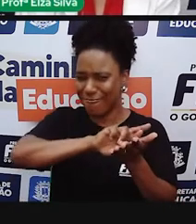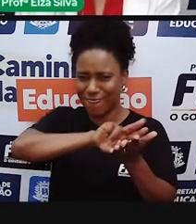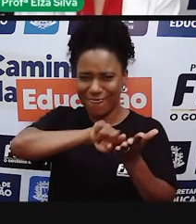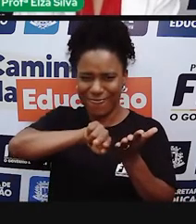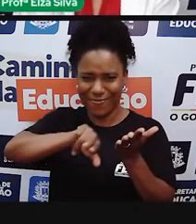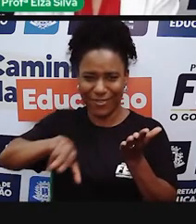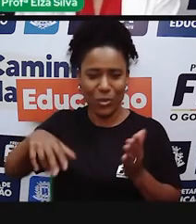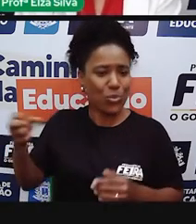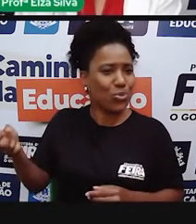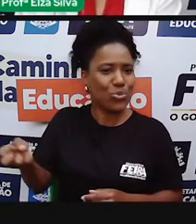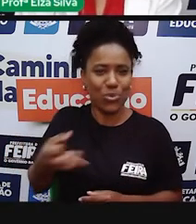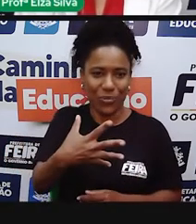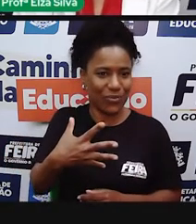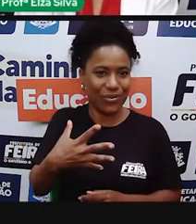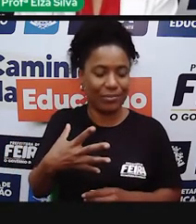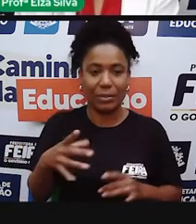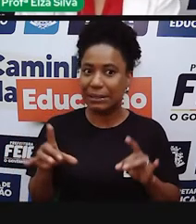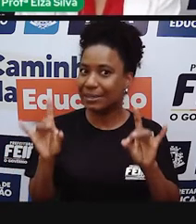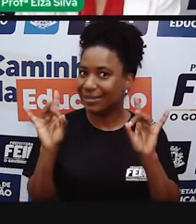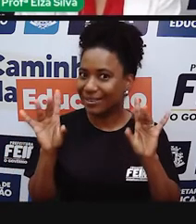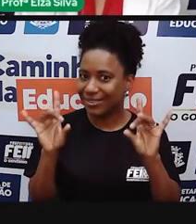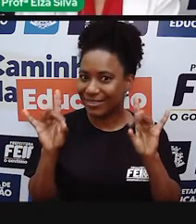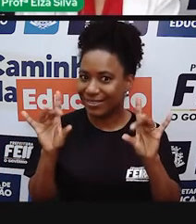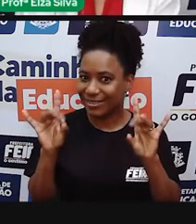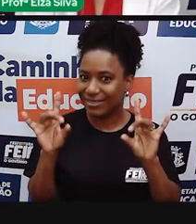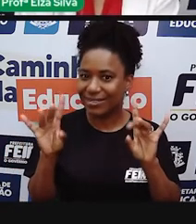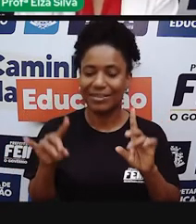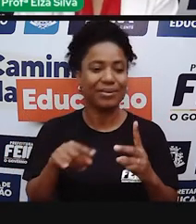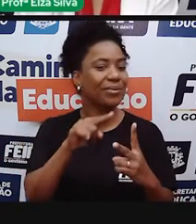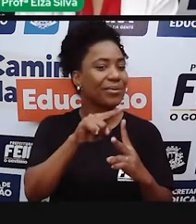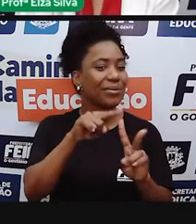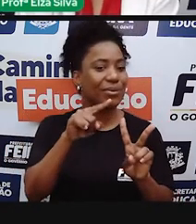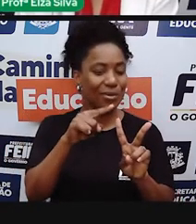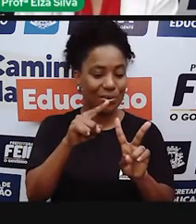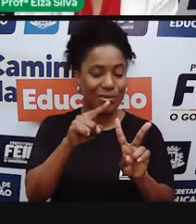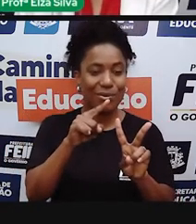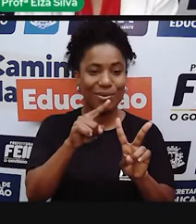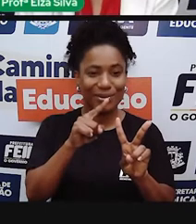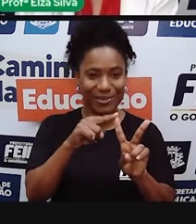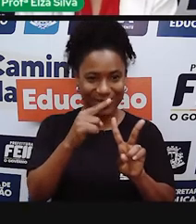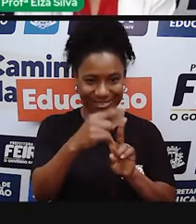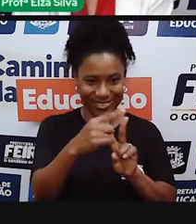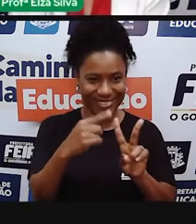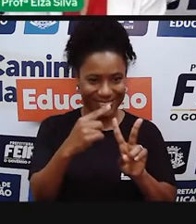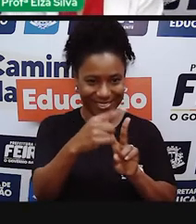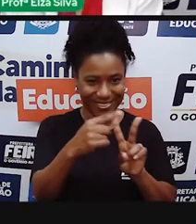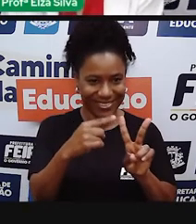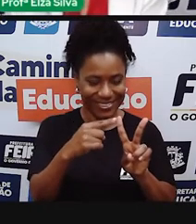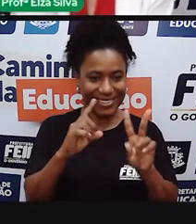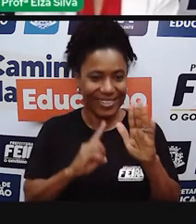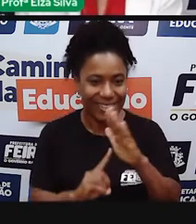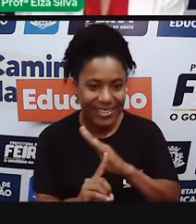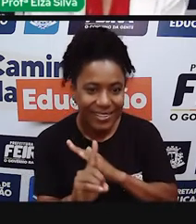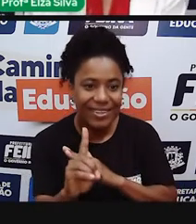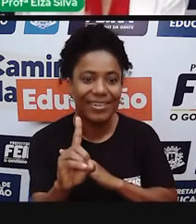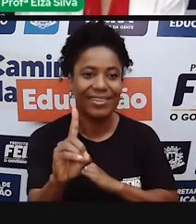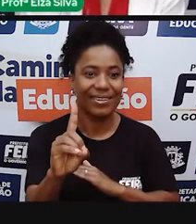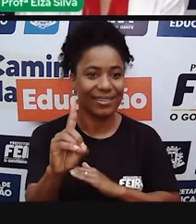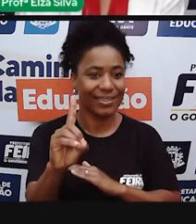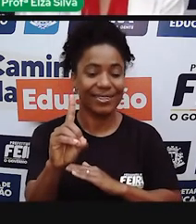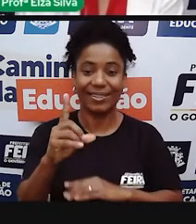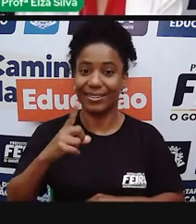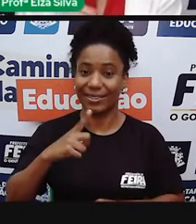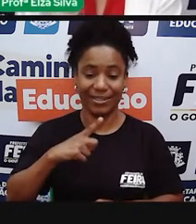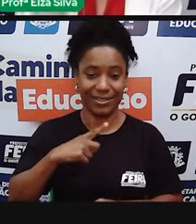vocês. Uma grande novidade na escolha dos mascotes para a Olimpíada de Tóquio foi justamente